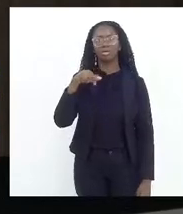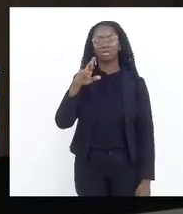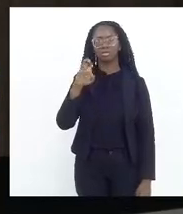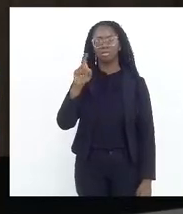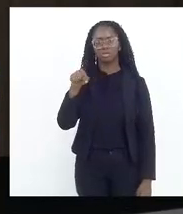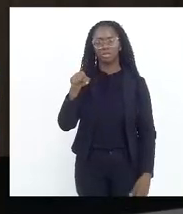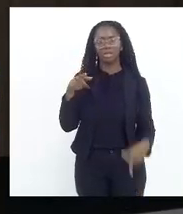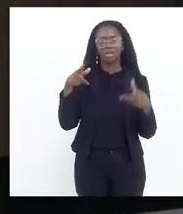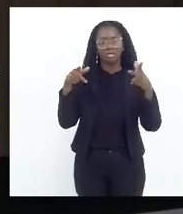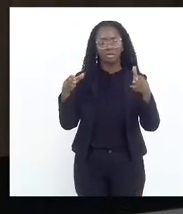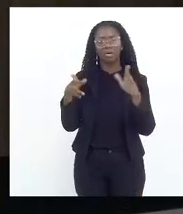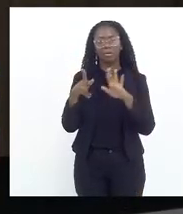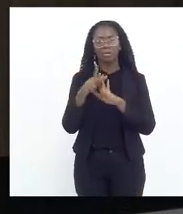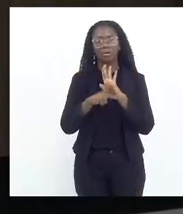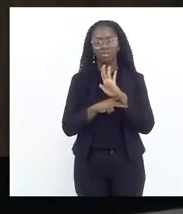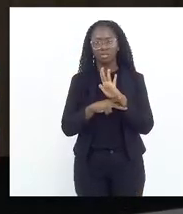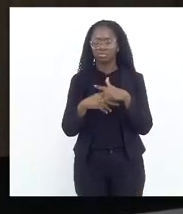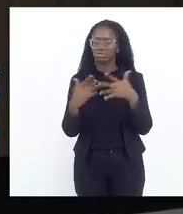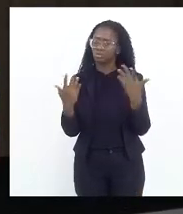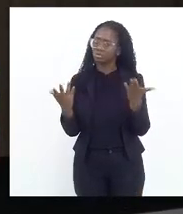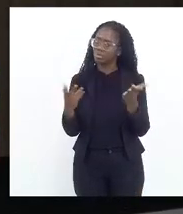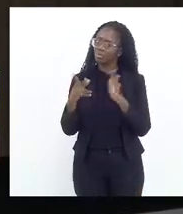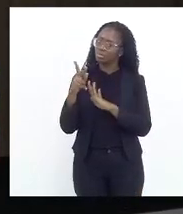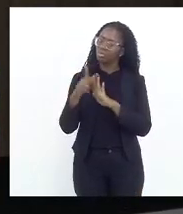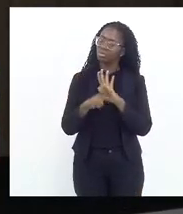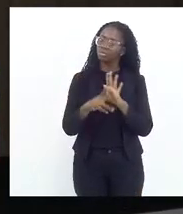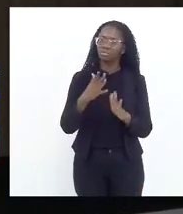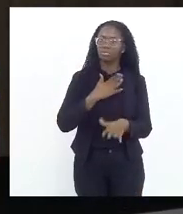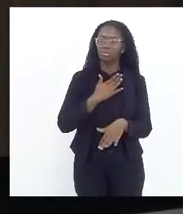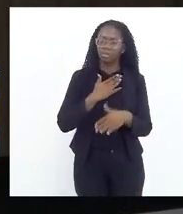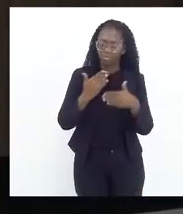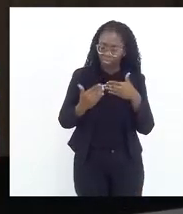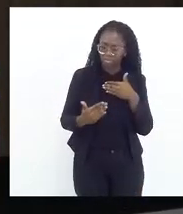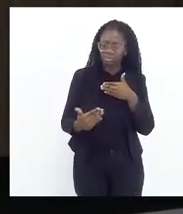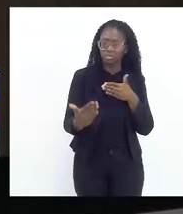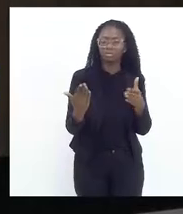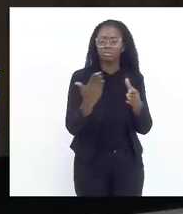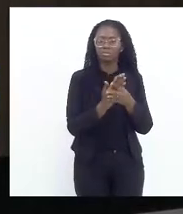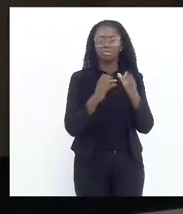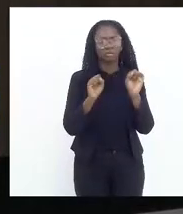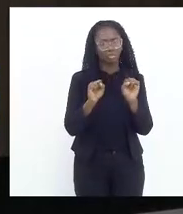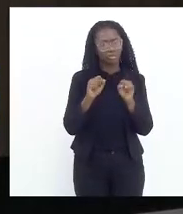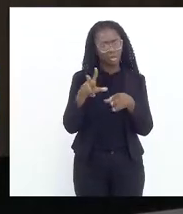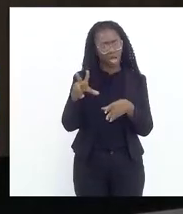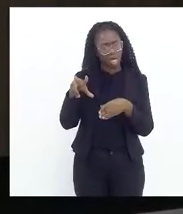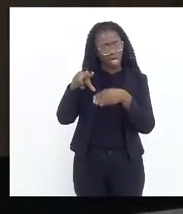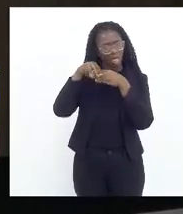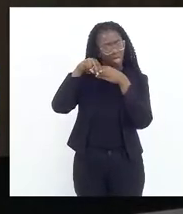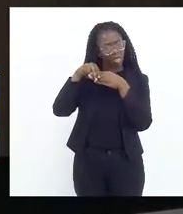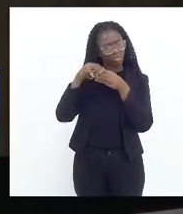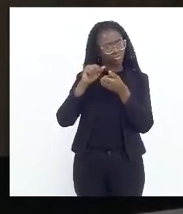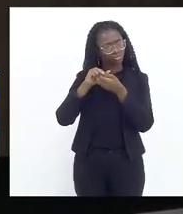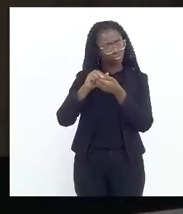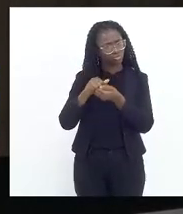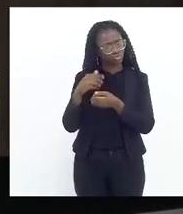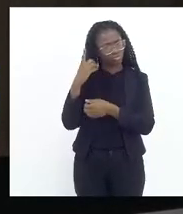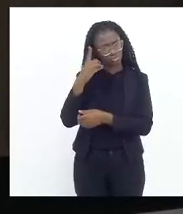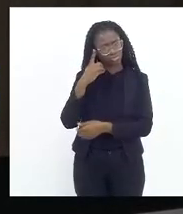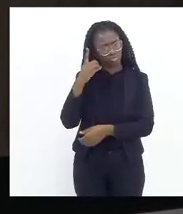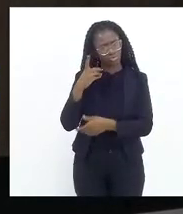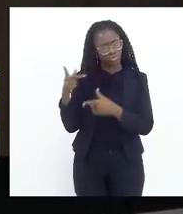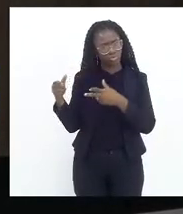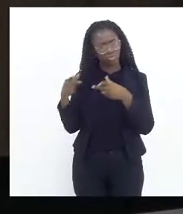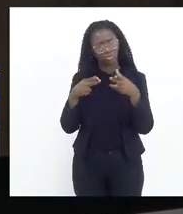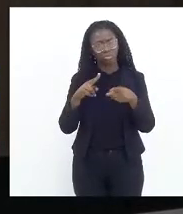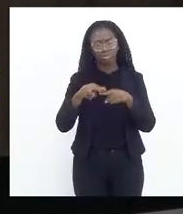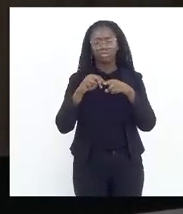teor. Meu projeto, então, no decorrer do processo, poderia ser anexado ao projeto do deputado André Siciliano, porque é um debate